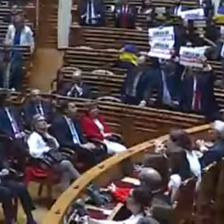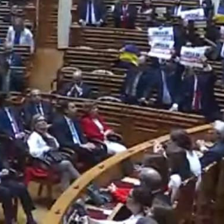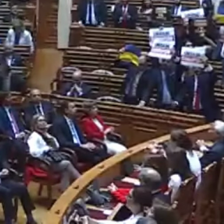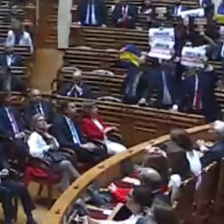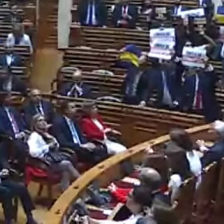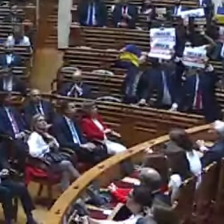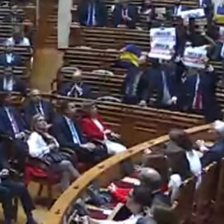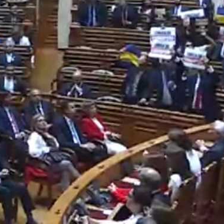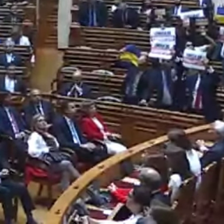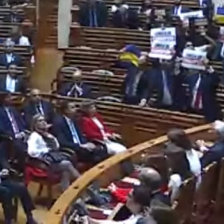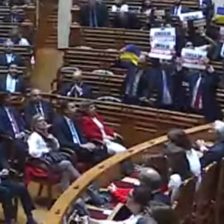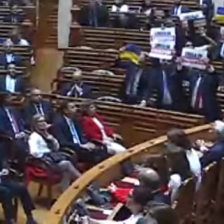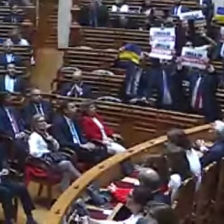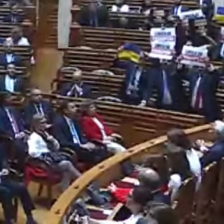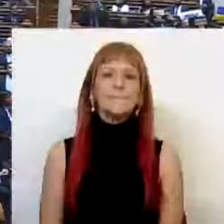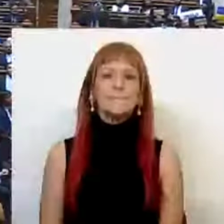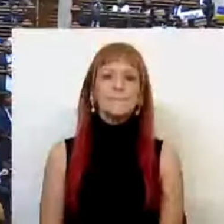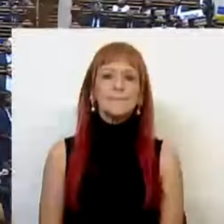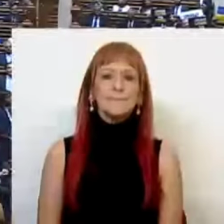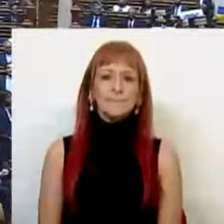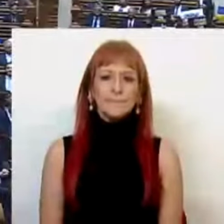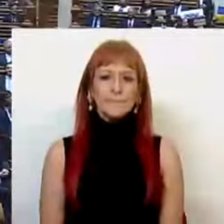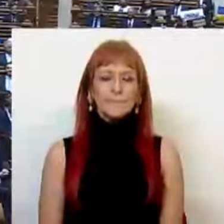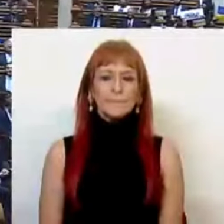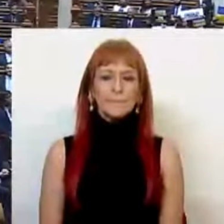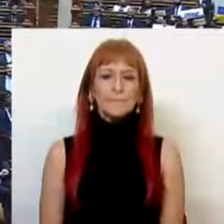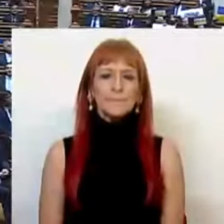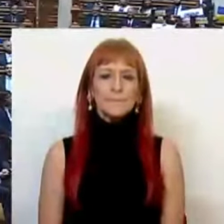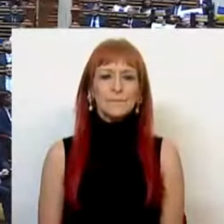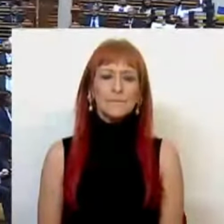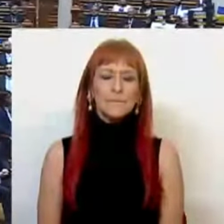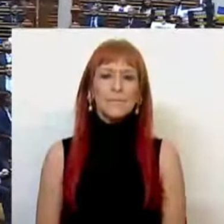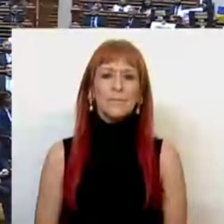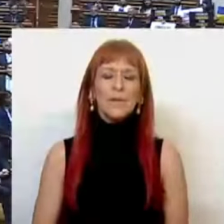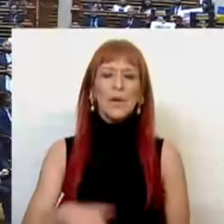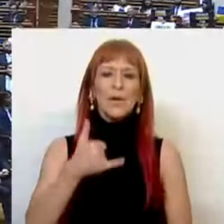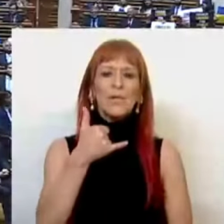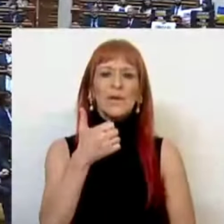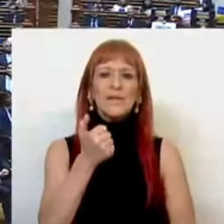Thank you.